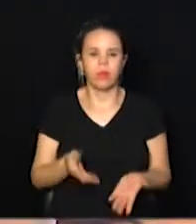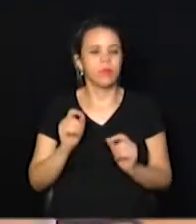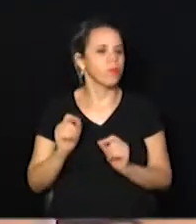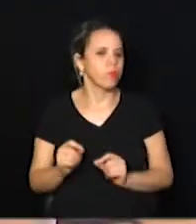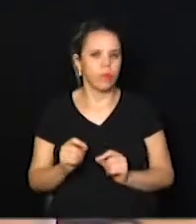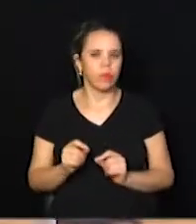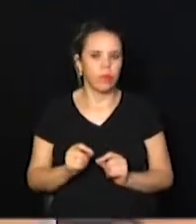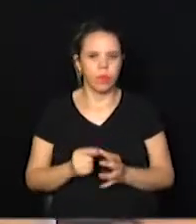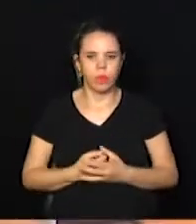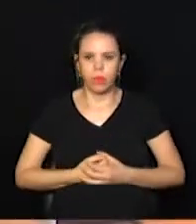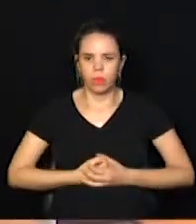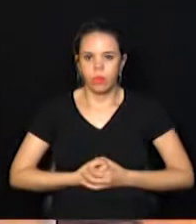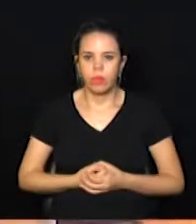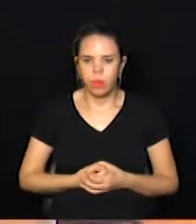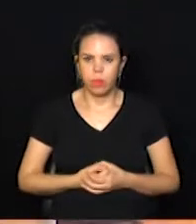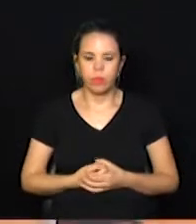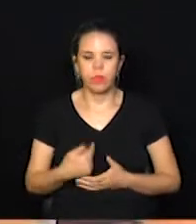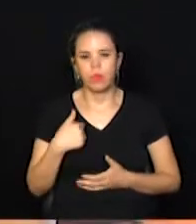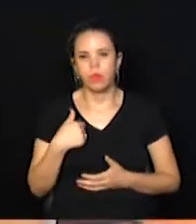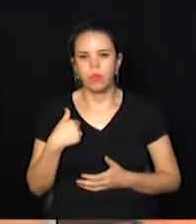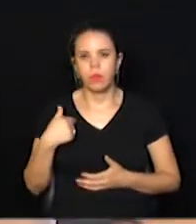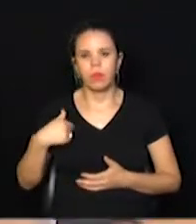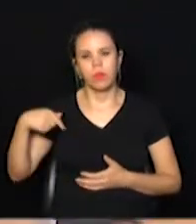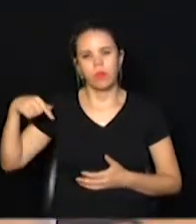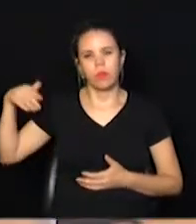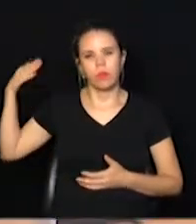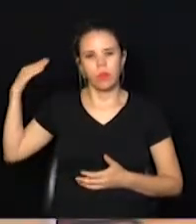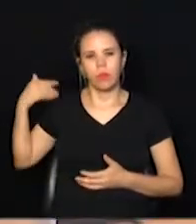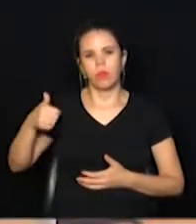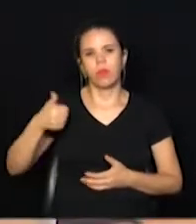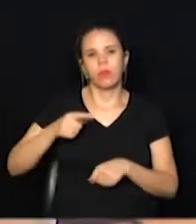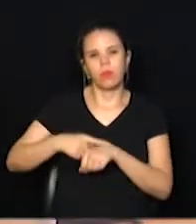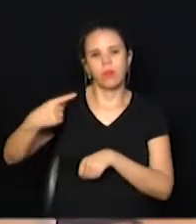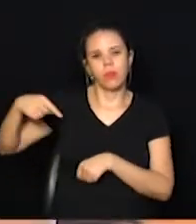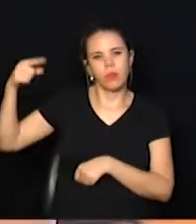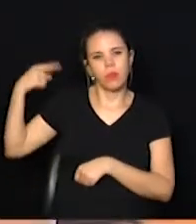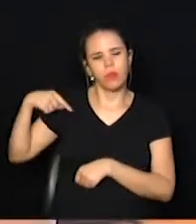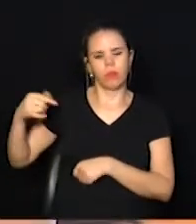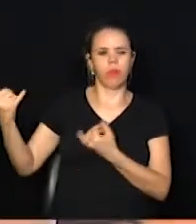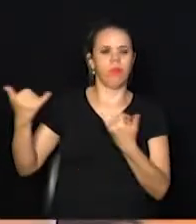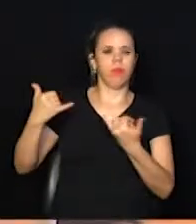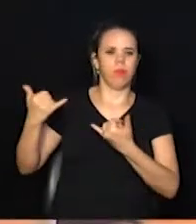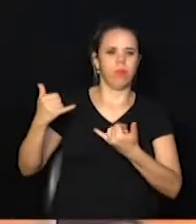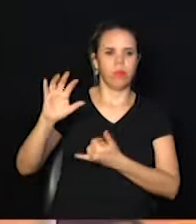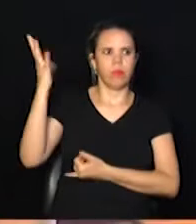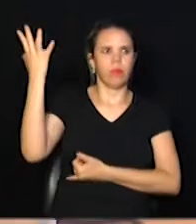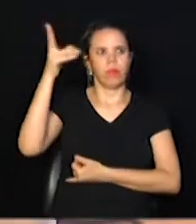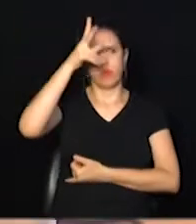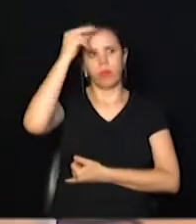que eu fiquei, no primeiro momento, quando recebi a informação por